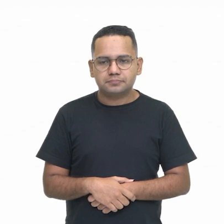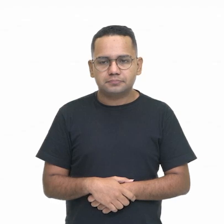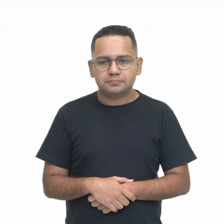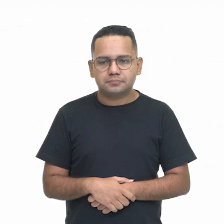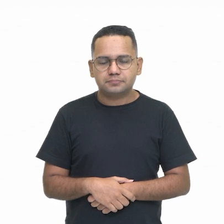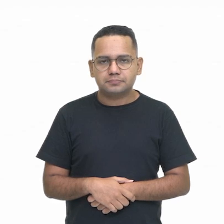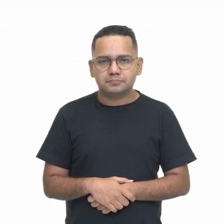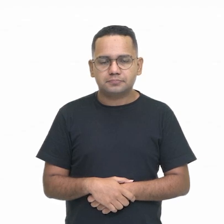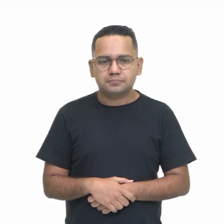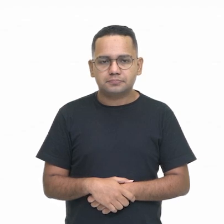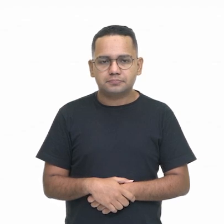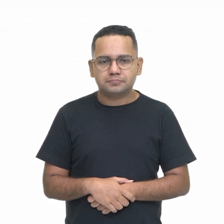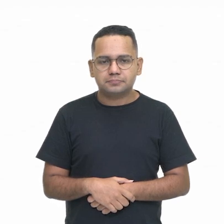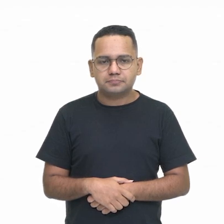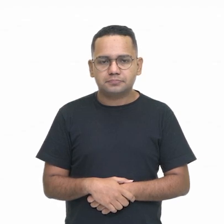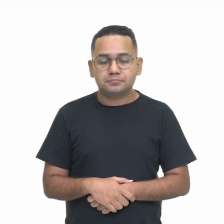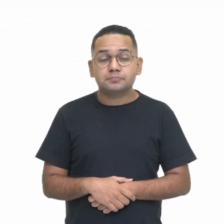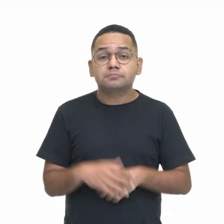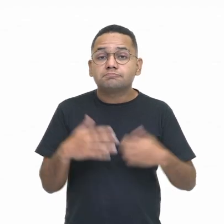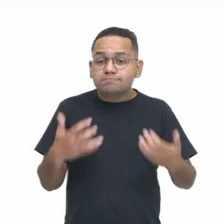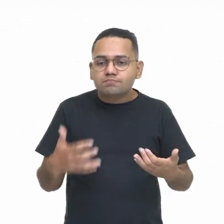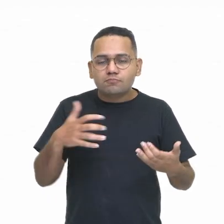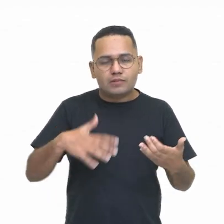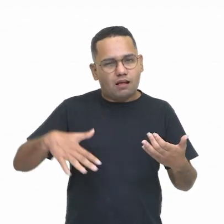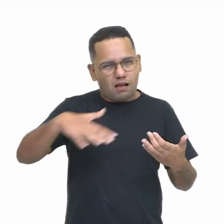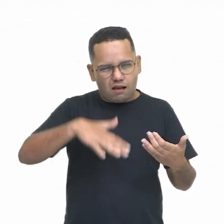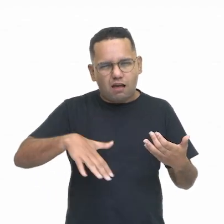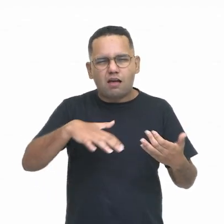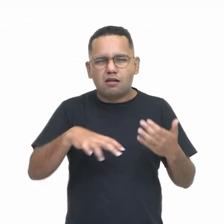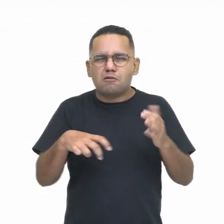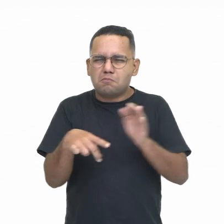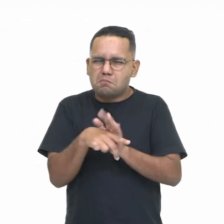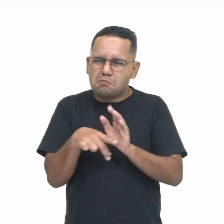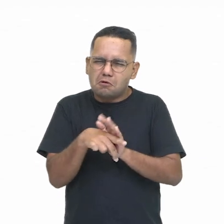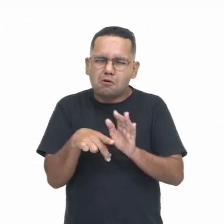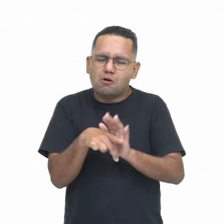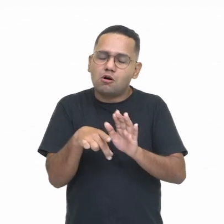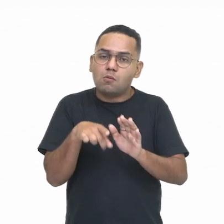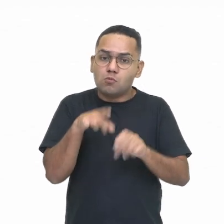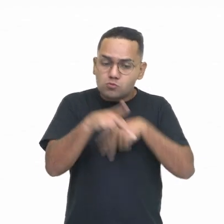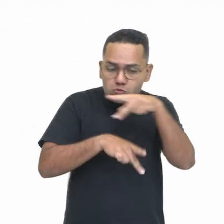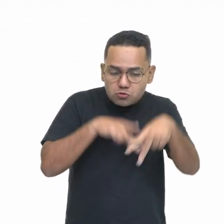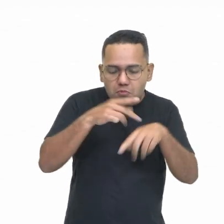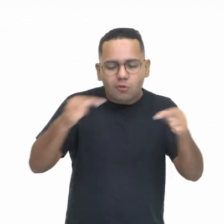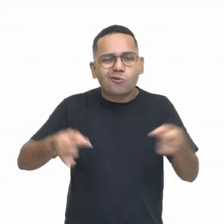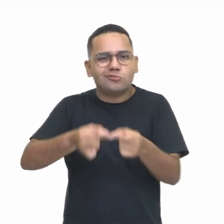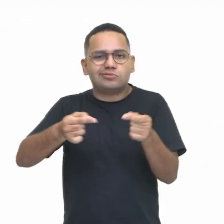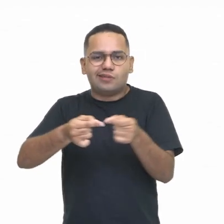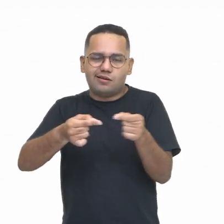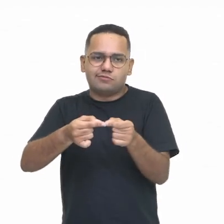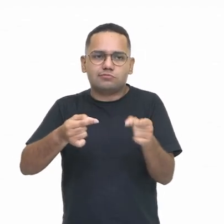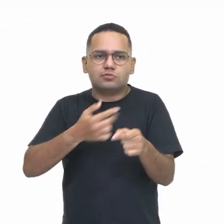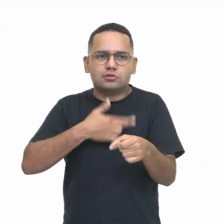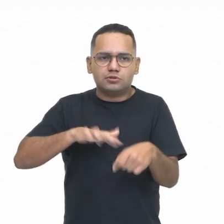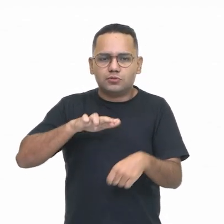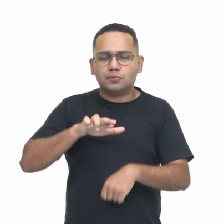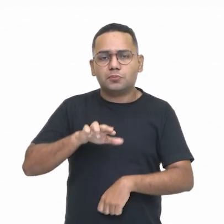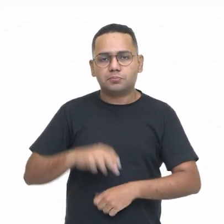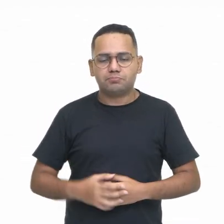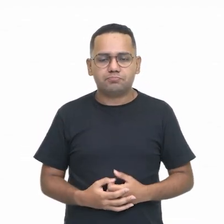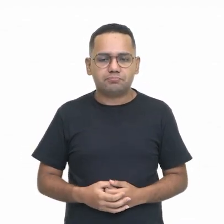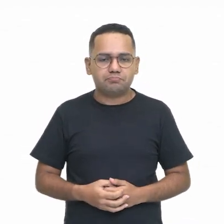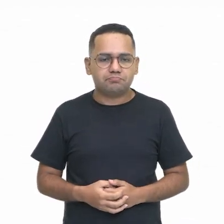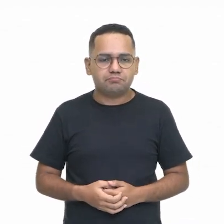muito próxima com a religiosidade. Muito por isso, né, eles se empenharam